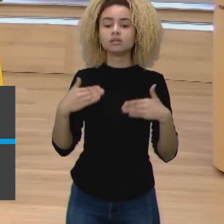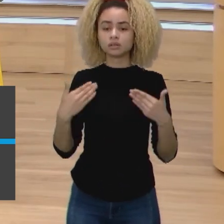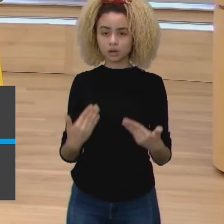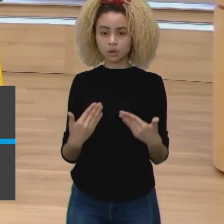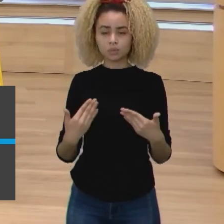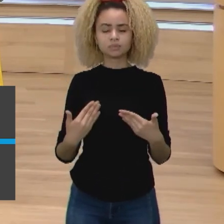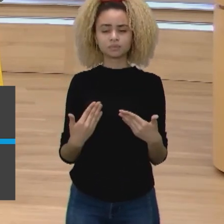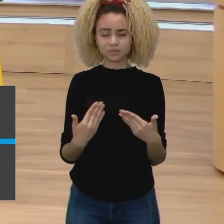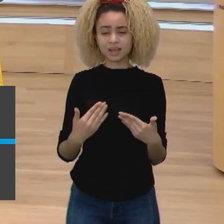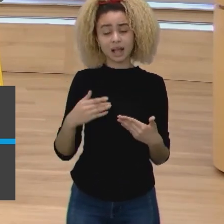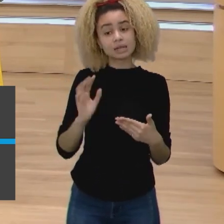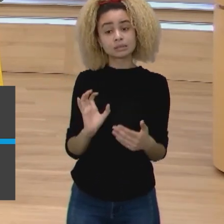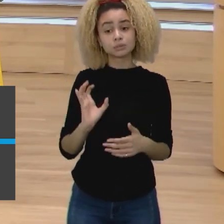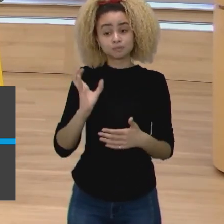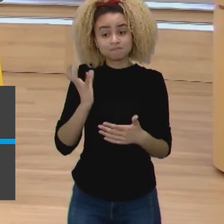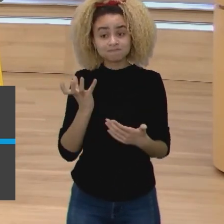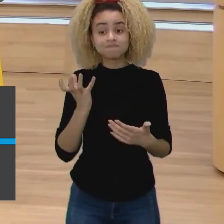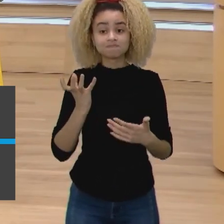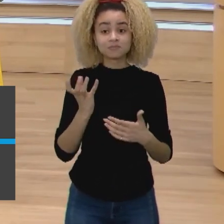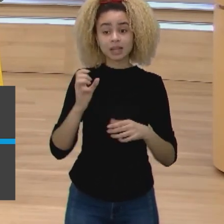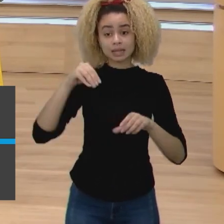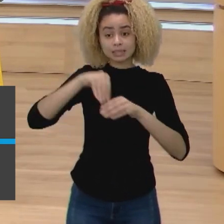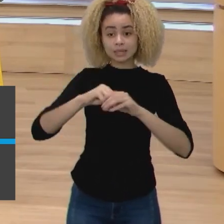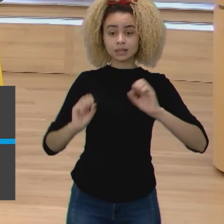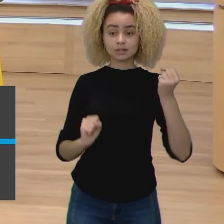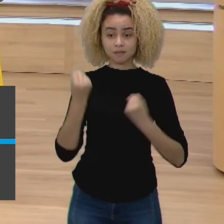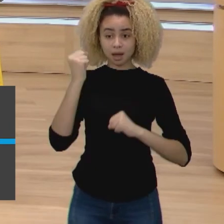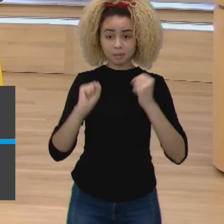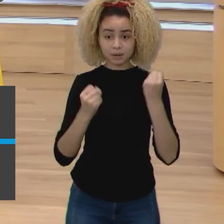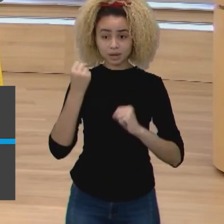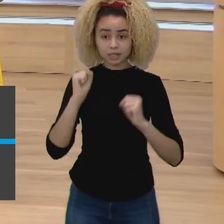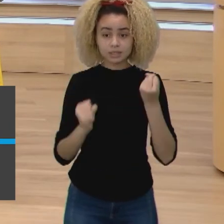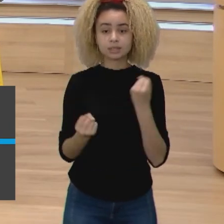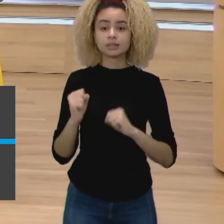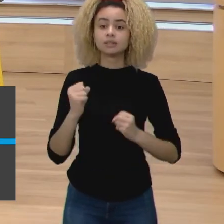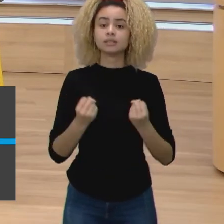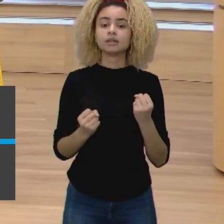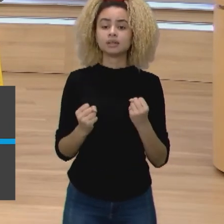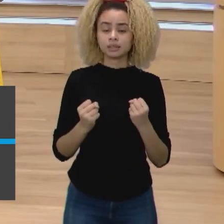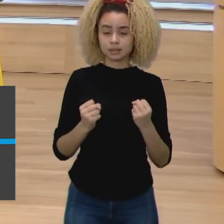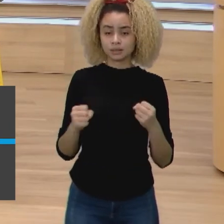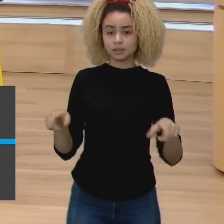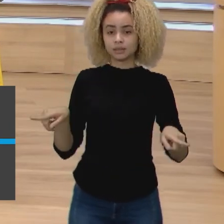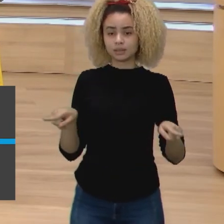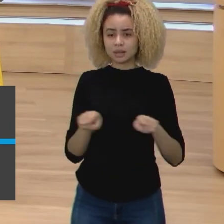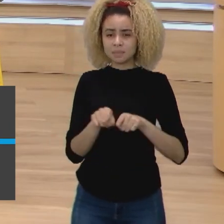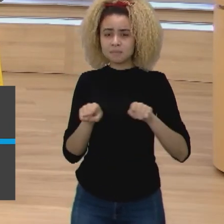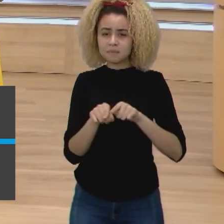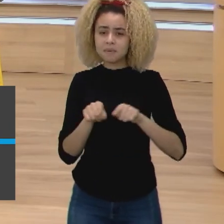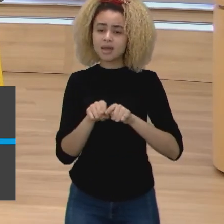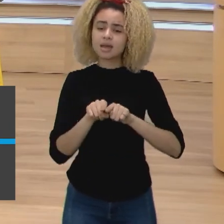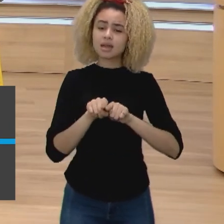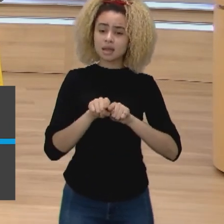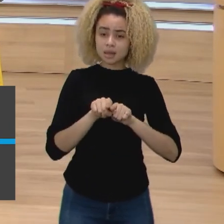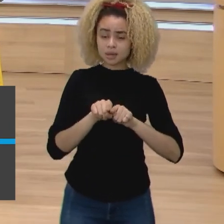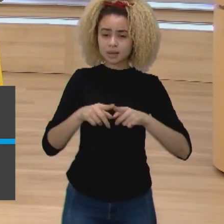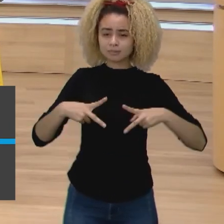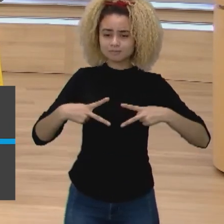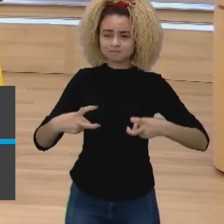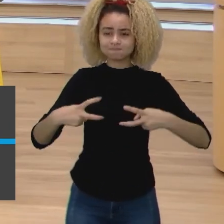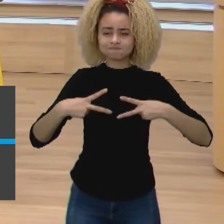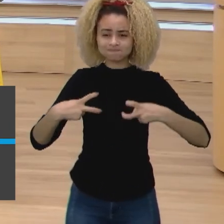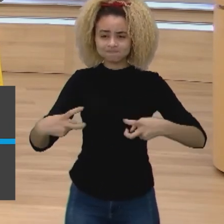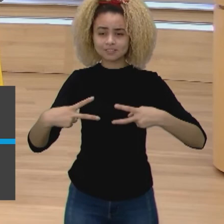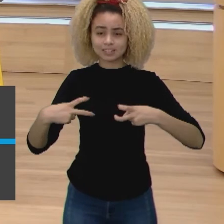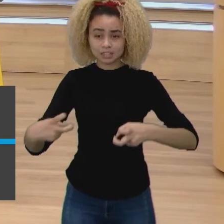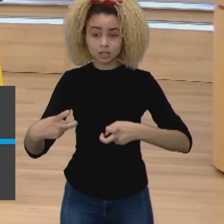E, enfim, isso acontece nas fábricas e a exploração relativa do trabalho